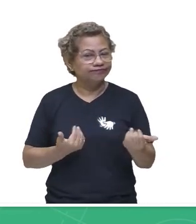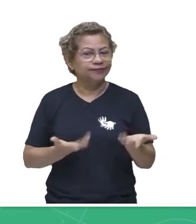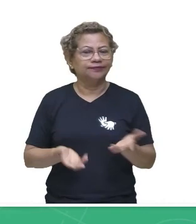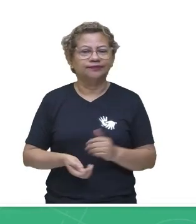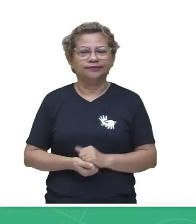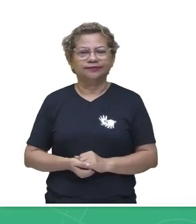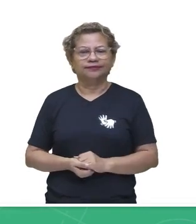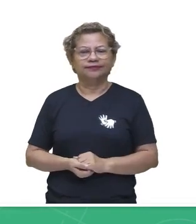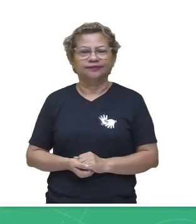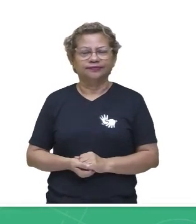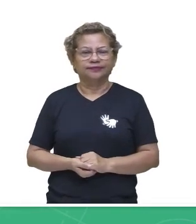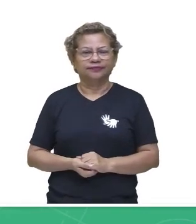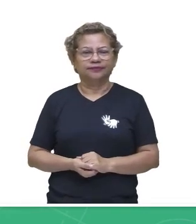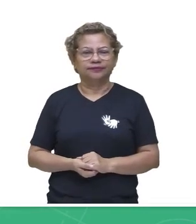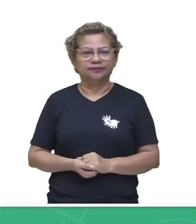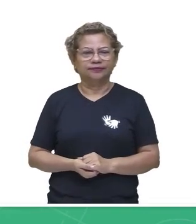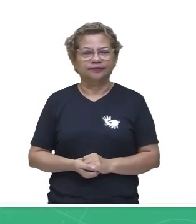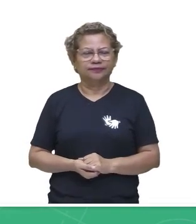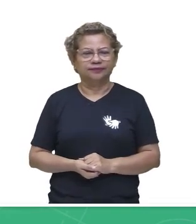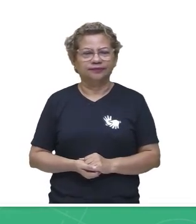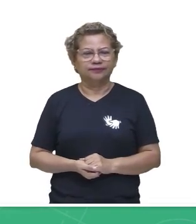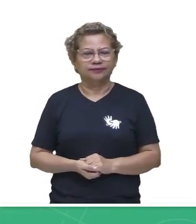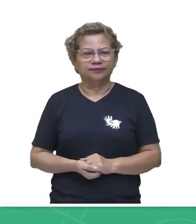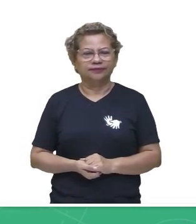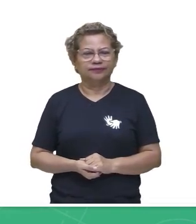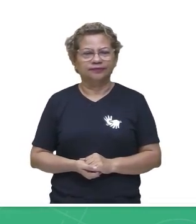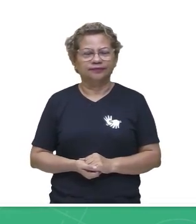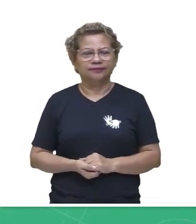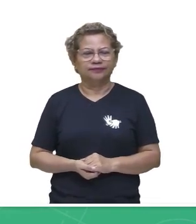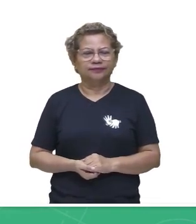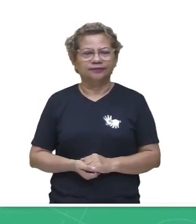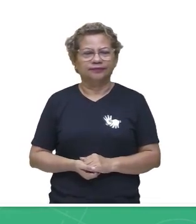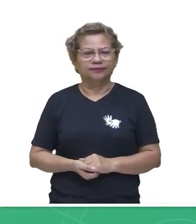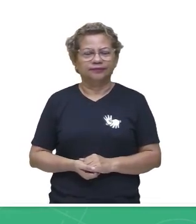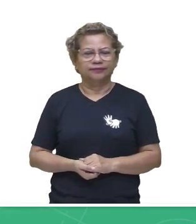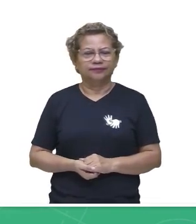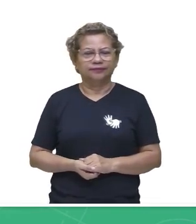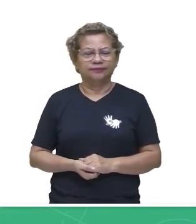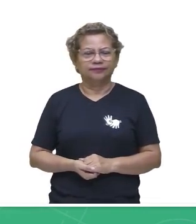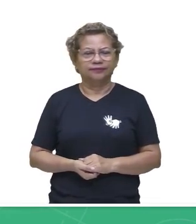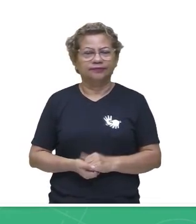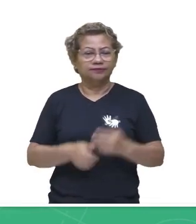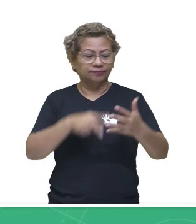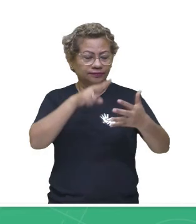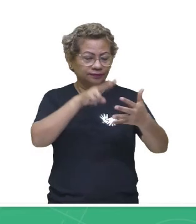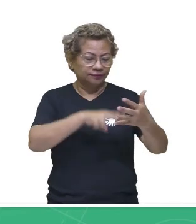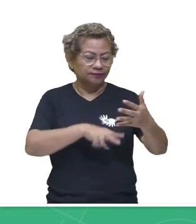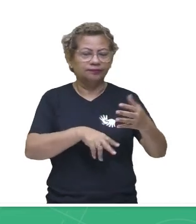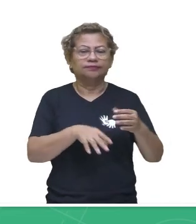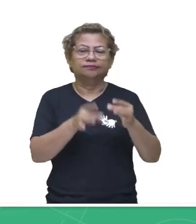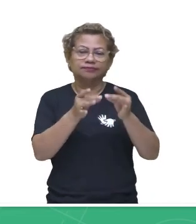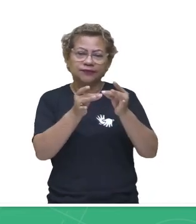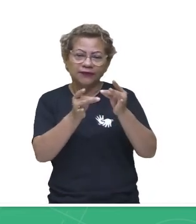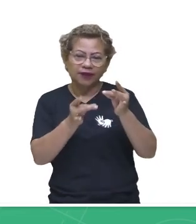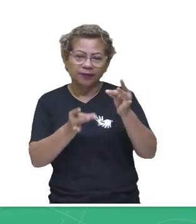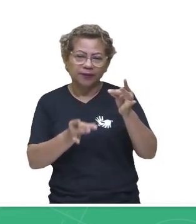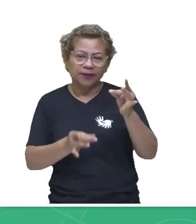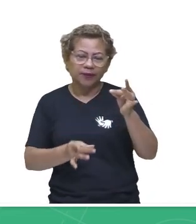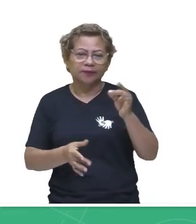as outras alternativas, diretor, só para a gente comentar com nossos alunos.